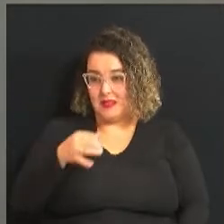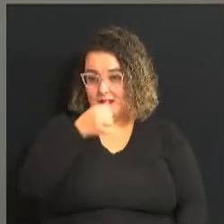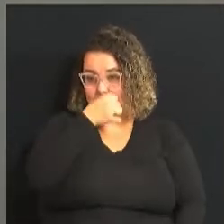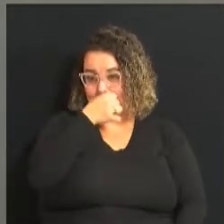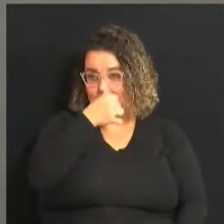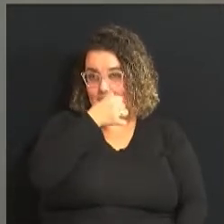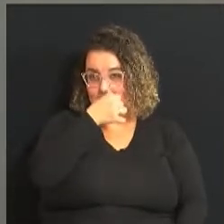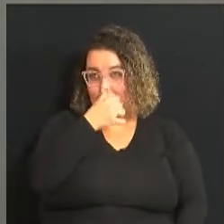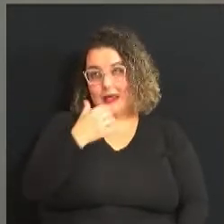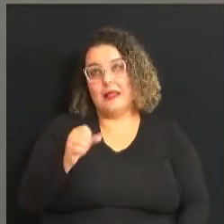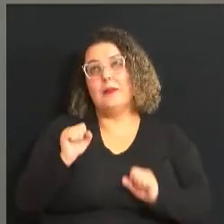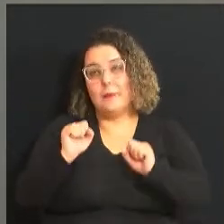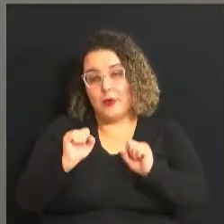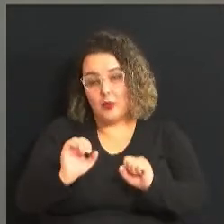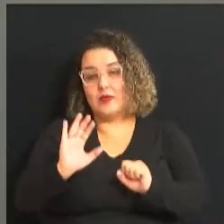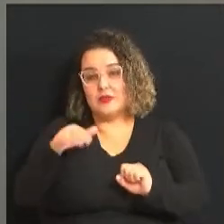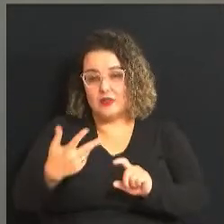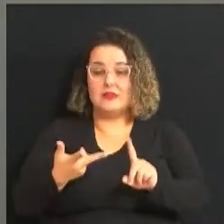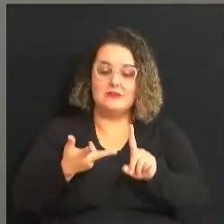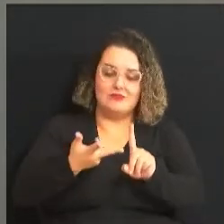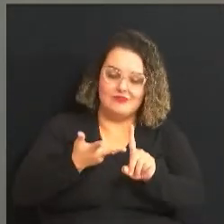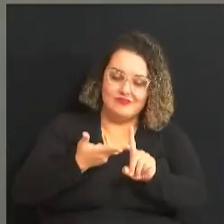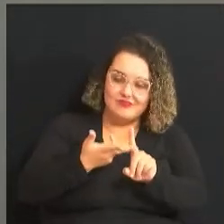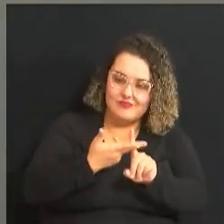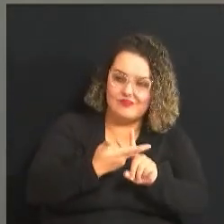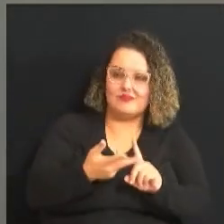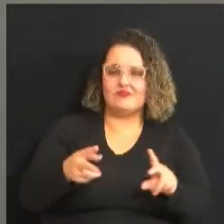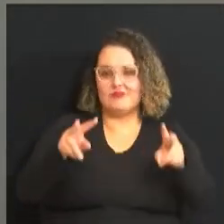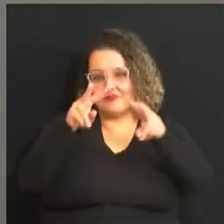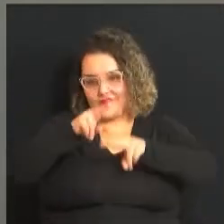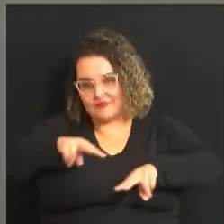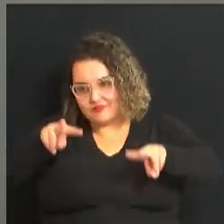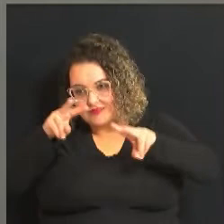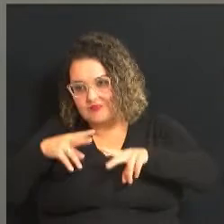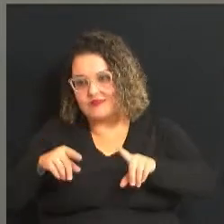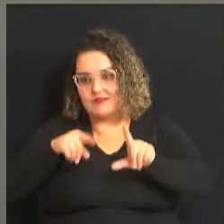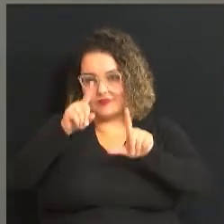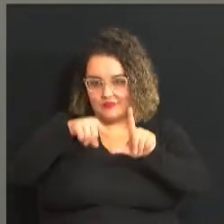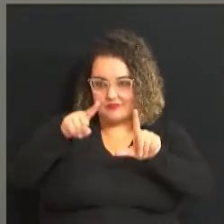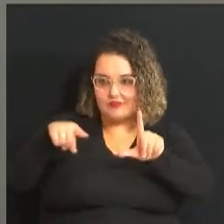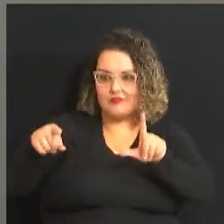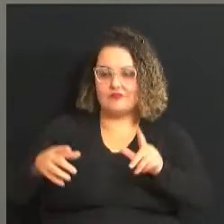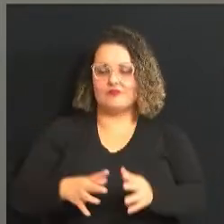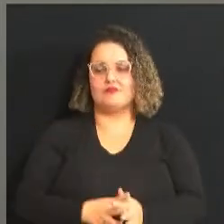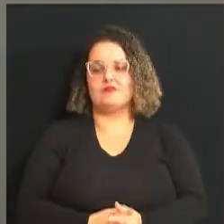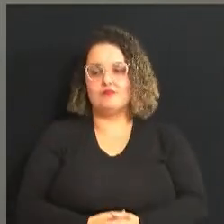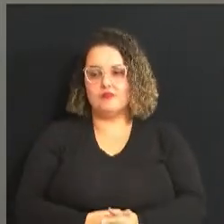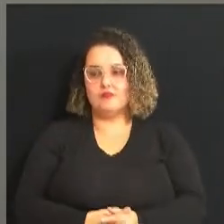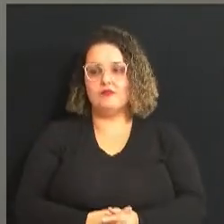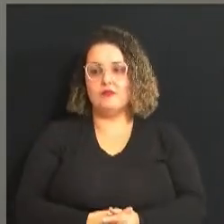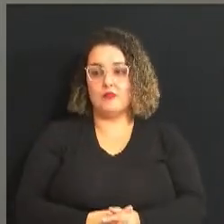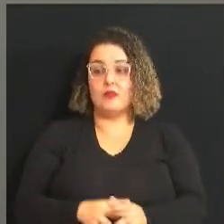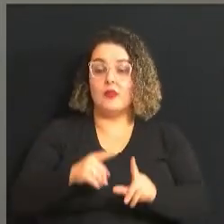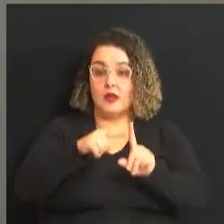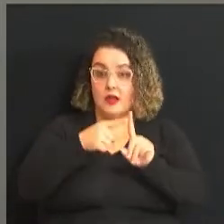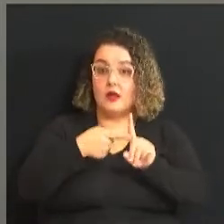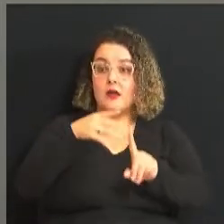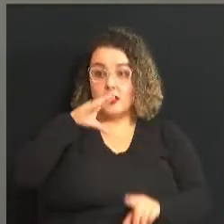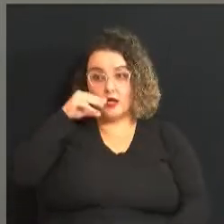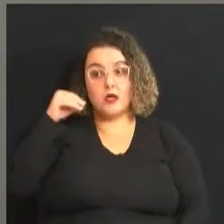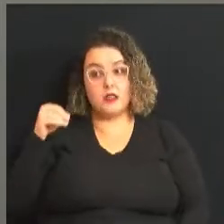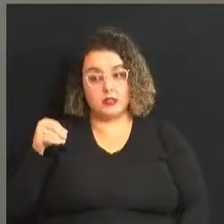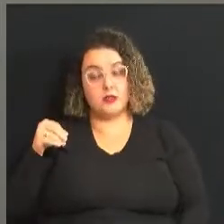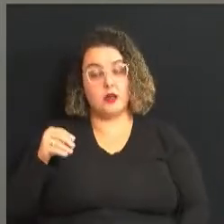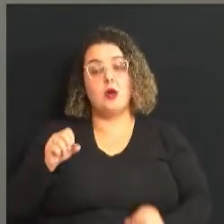Quando a gente vai ver do ponto de vista de estatística mesmo, a gente vê que a gravidez na adolescência tem mais